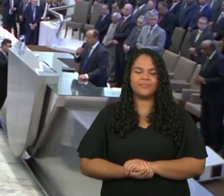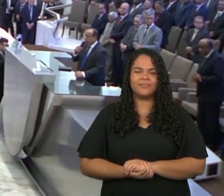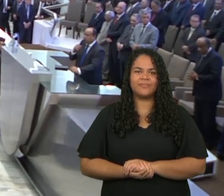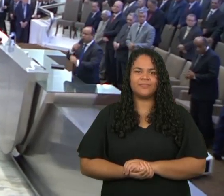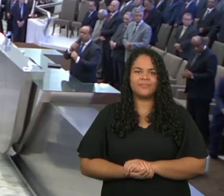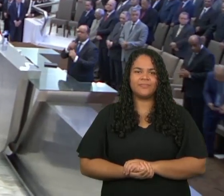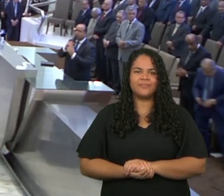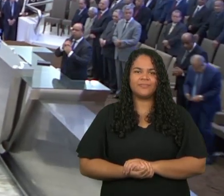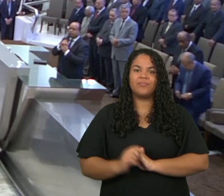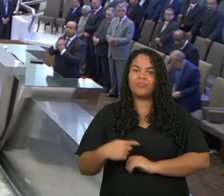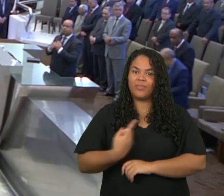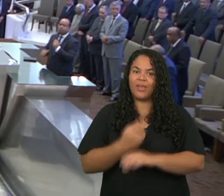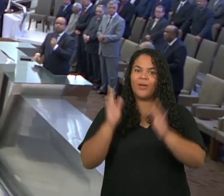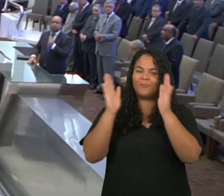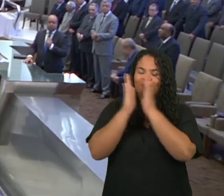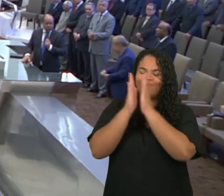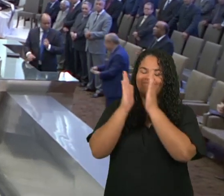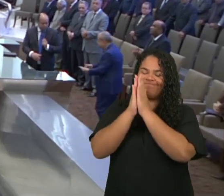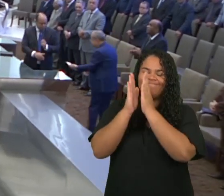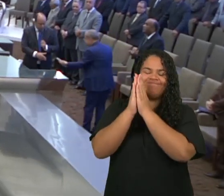Feche seus olhos agora.